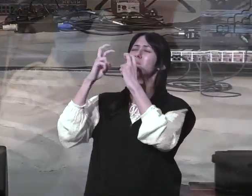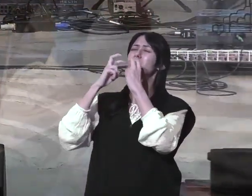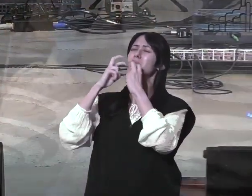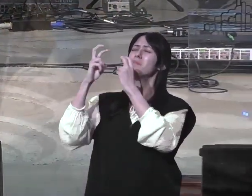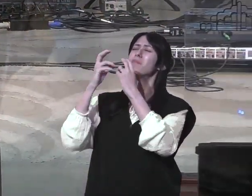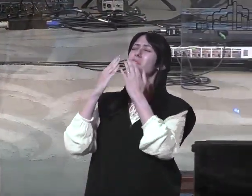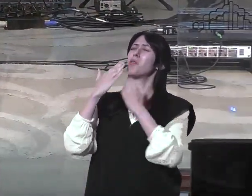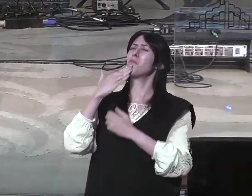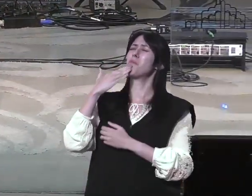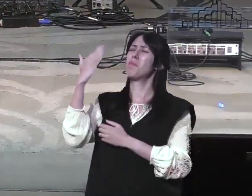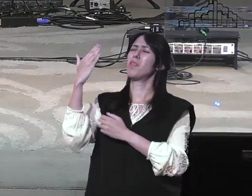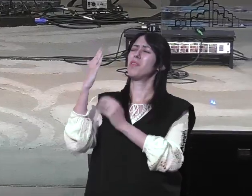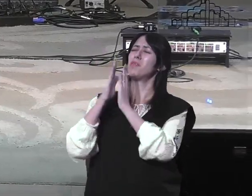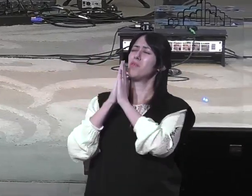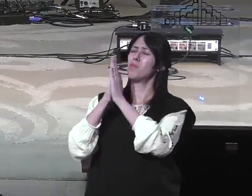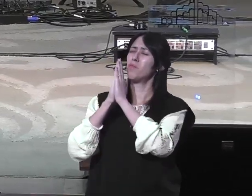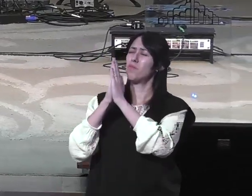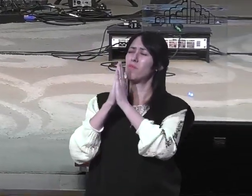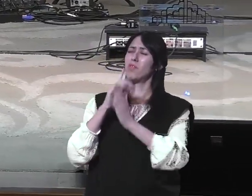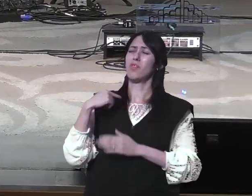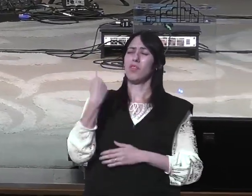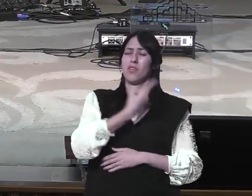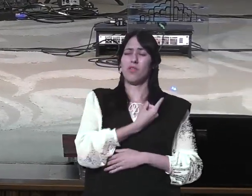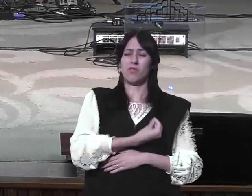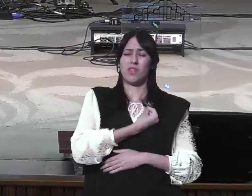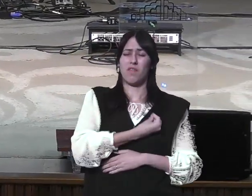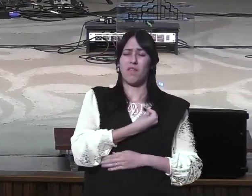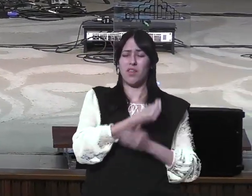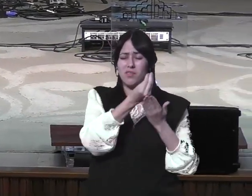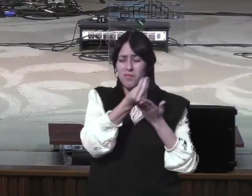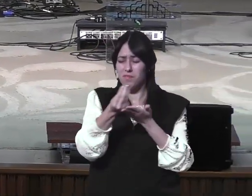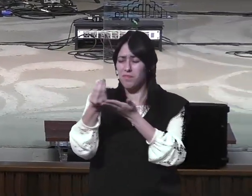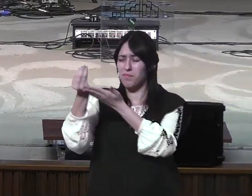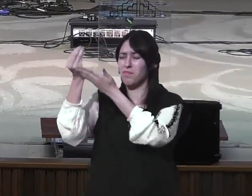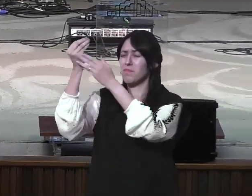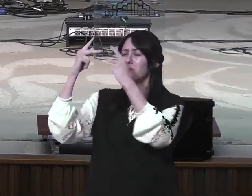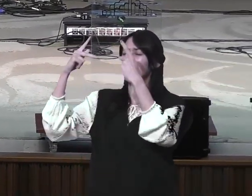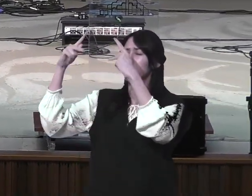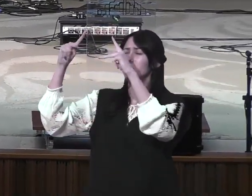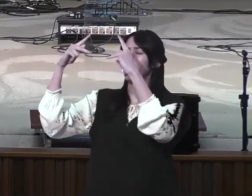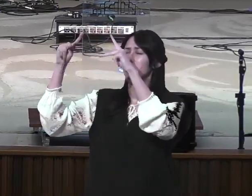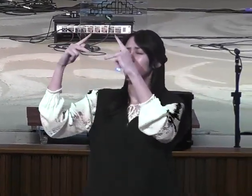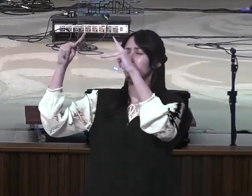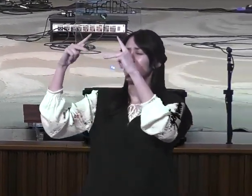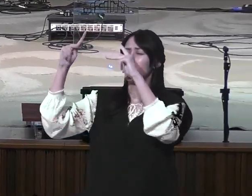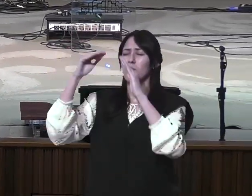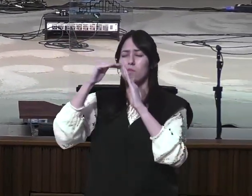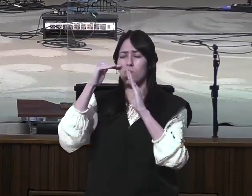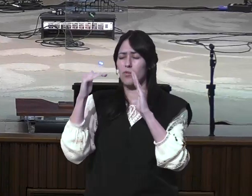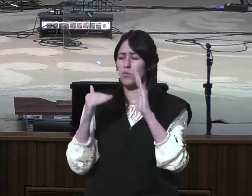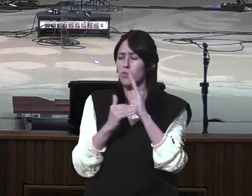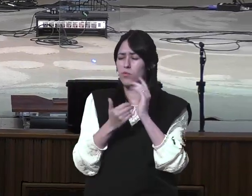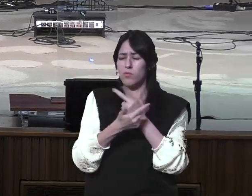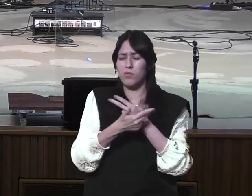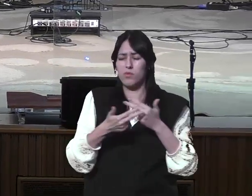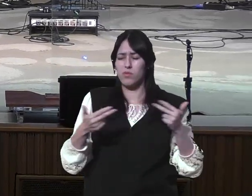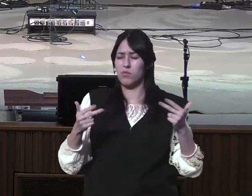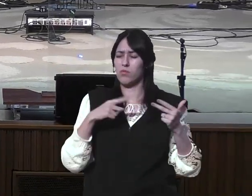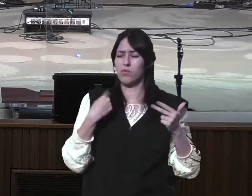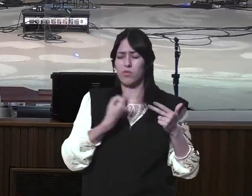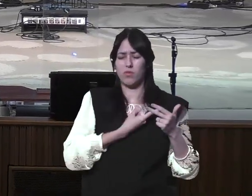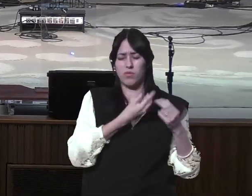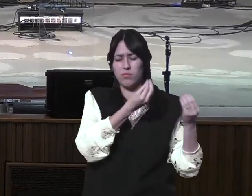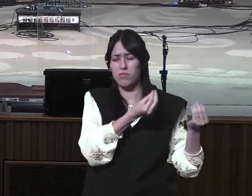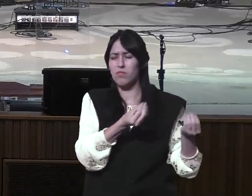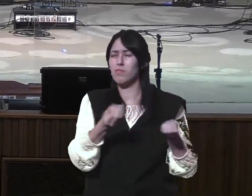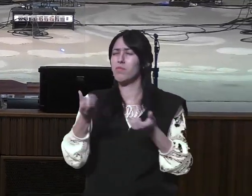que receba as nossas vidas e tudo aquilo que nós colocamos diante do altar, para a